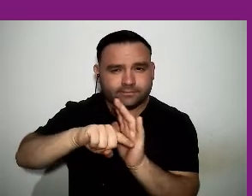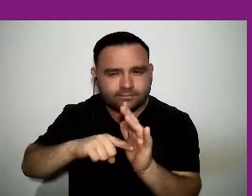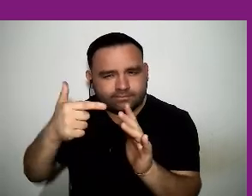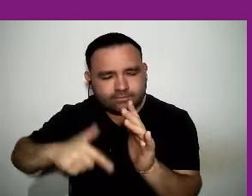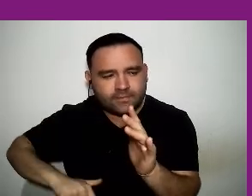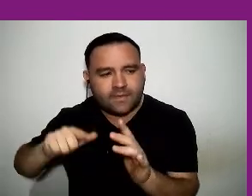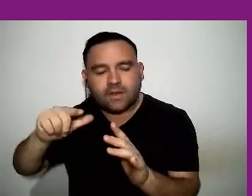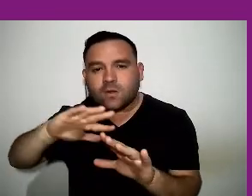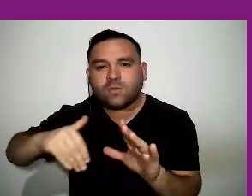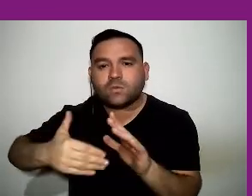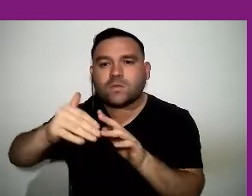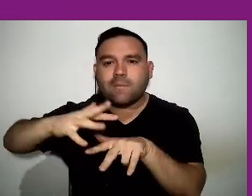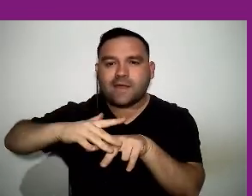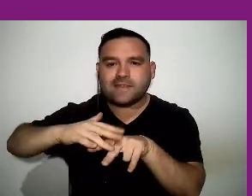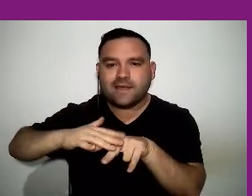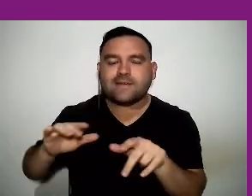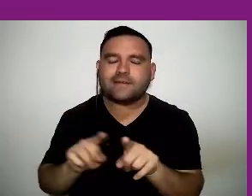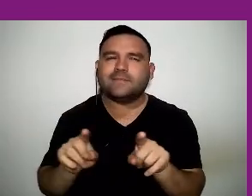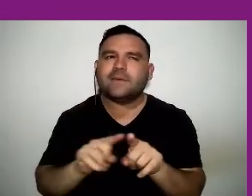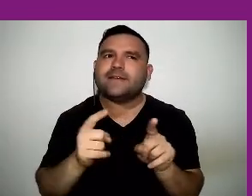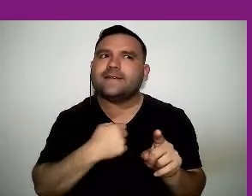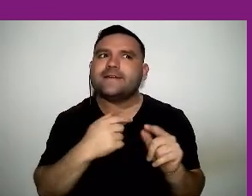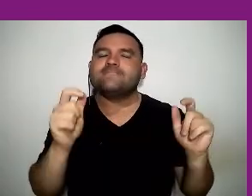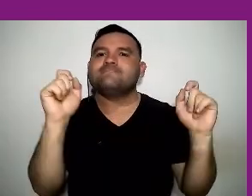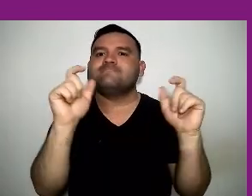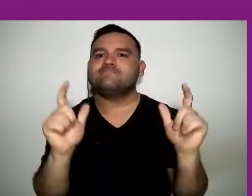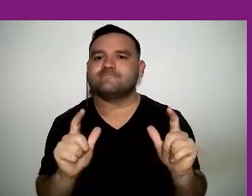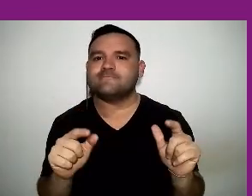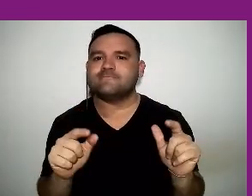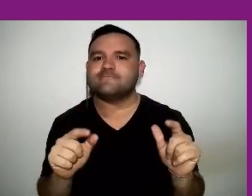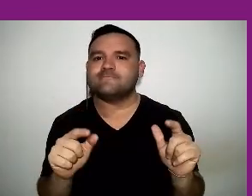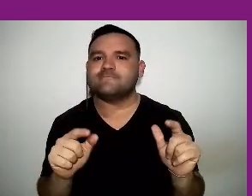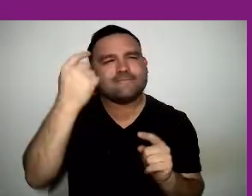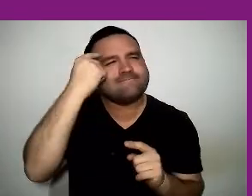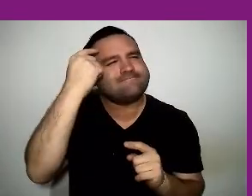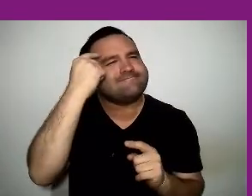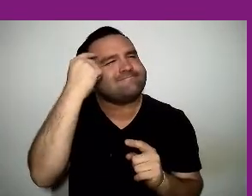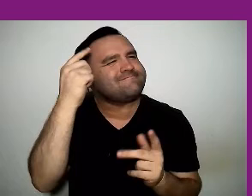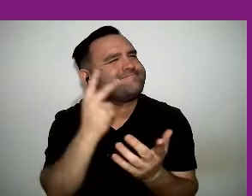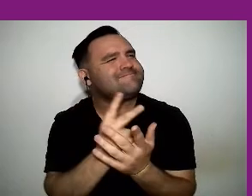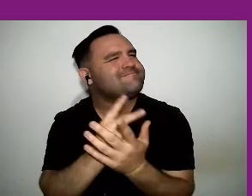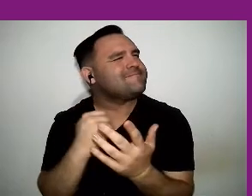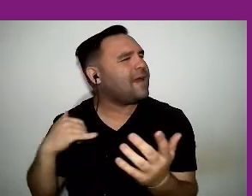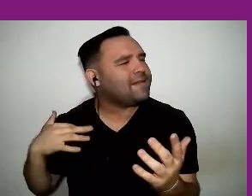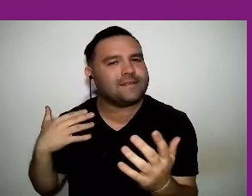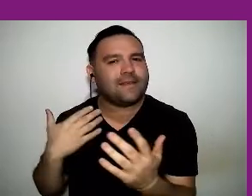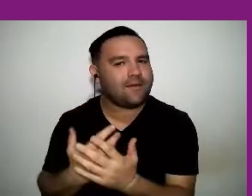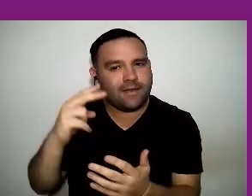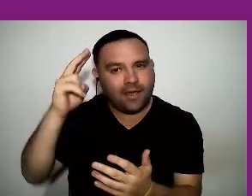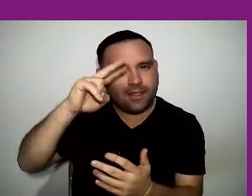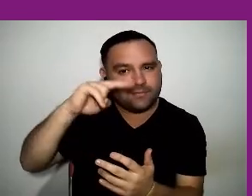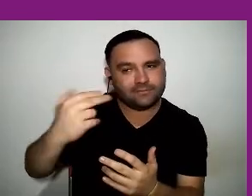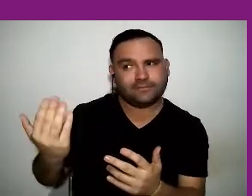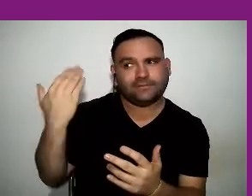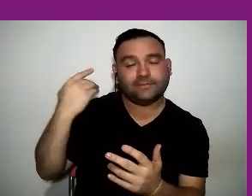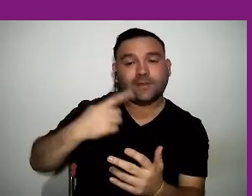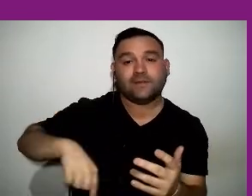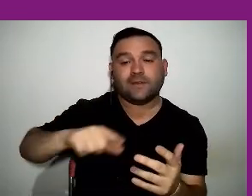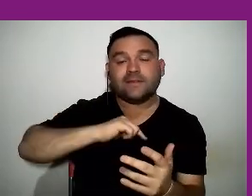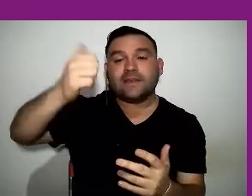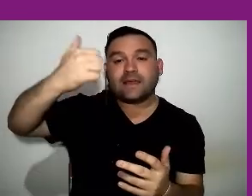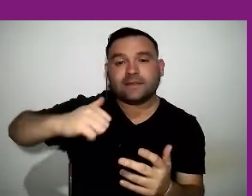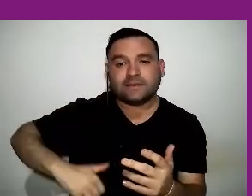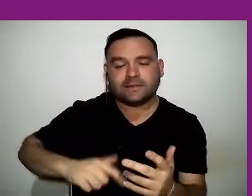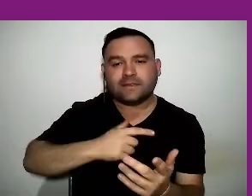desses pacientes, e isso me chamou muita atenção, isso fica na minha cabeça até hoje, né, que a gente fez uma subanálise